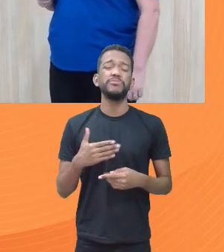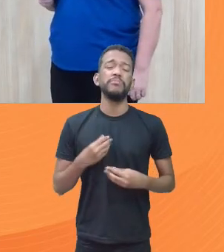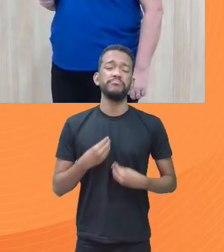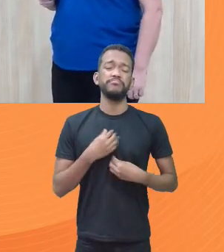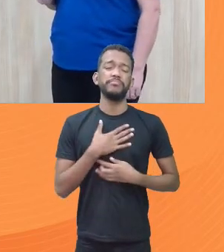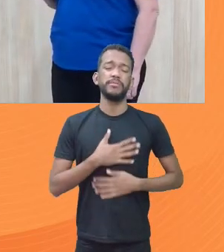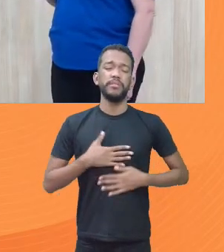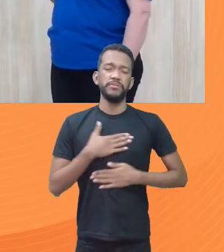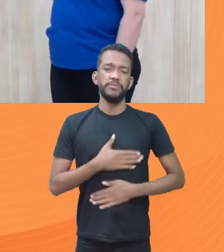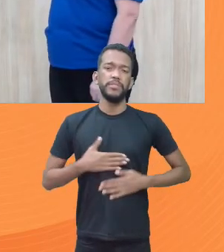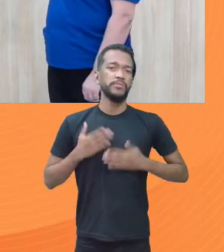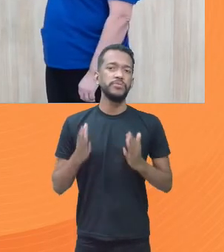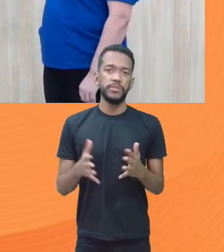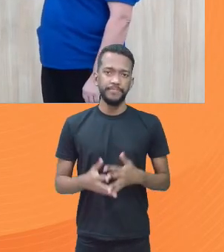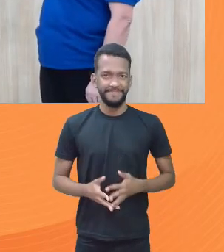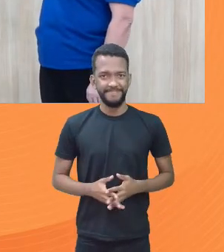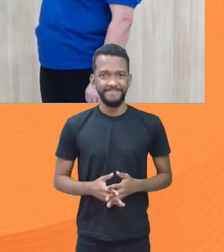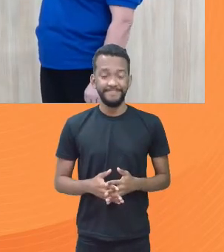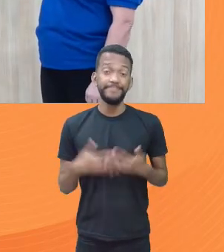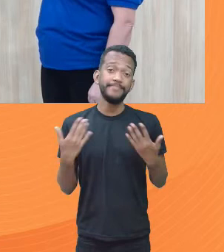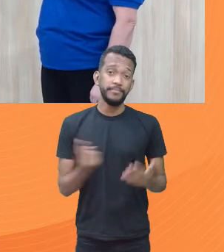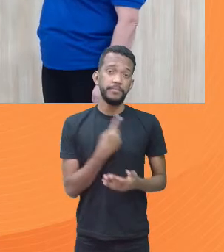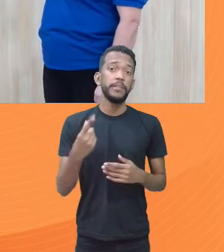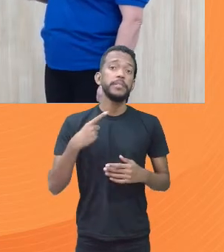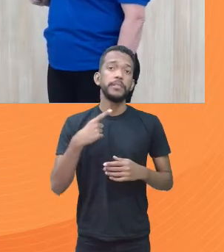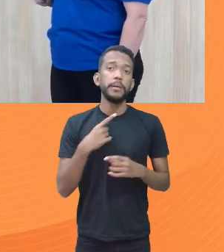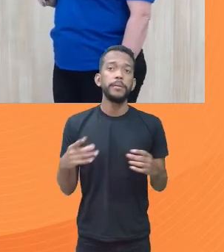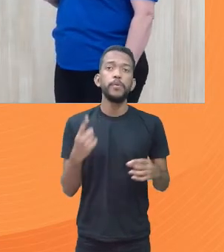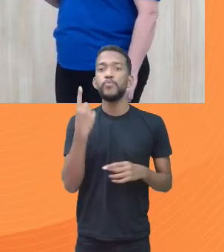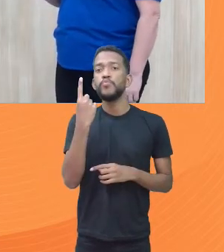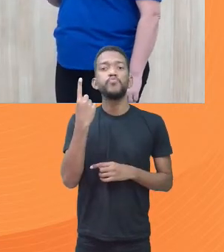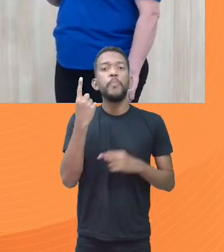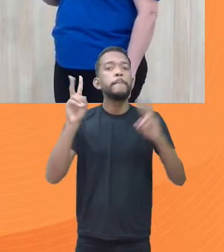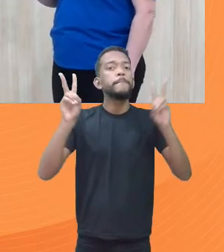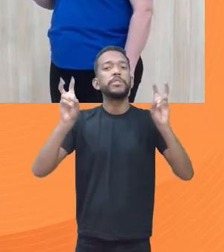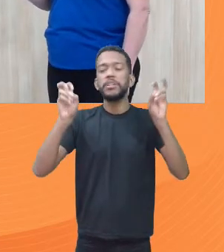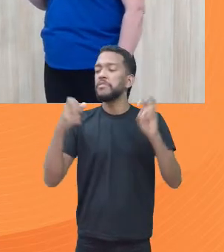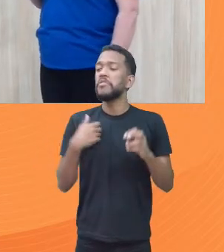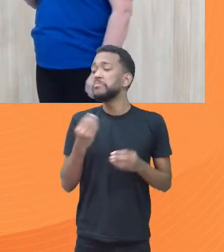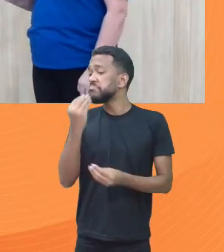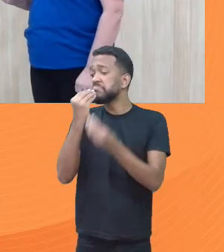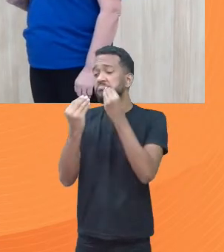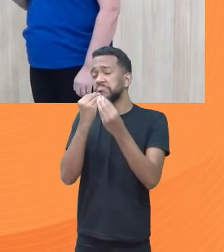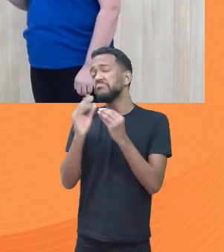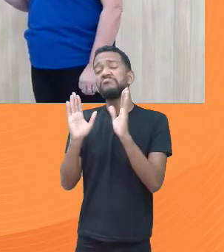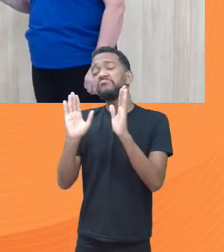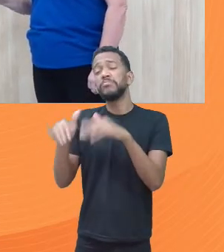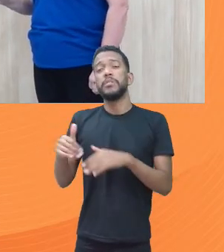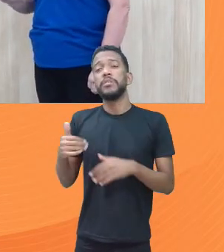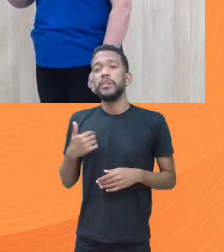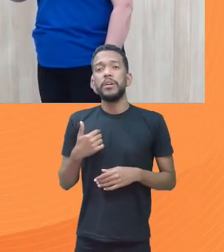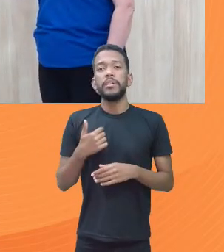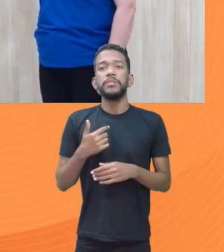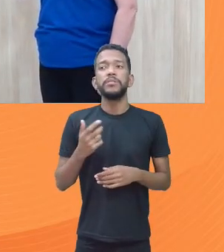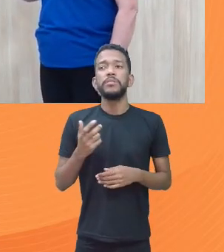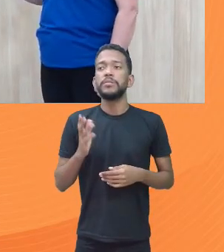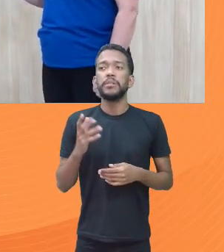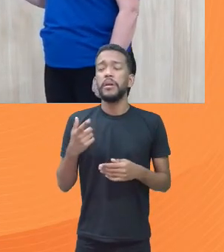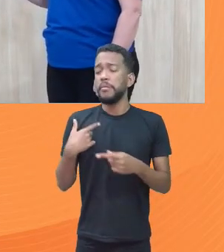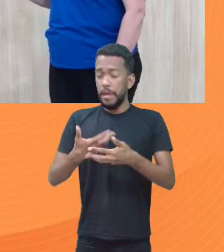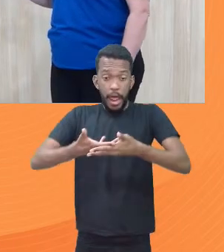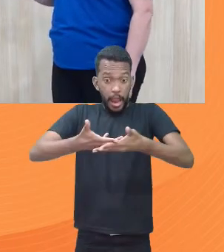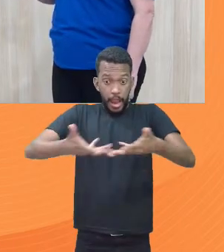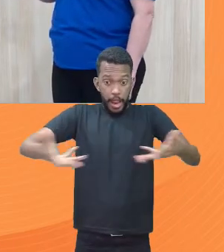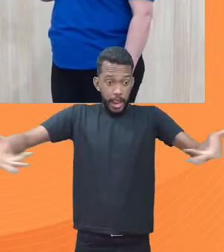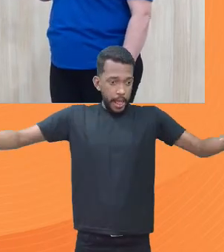satisfeito. E aí nós temos um motivo aqui, não é? Não vou me alimentar mais porque não vou pegar mais, não é? O que tem a mesa está